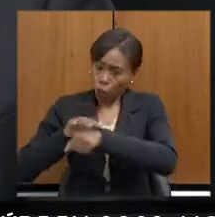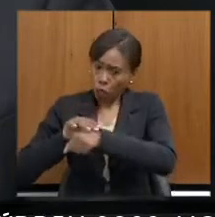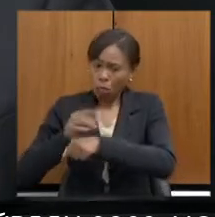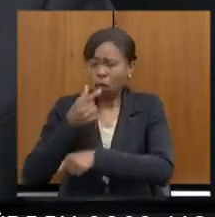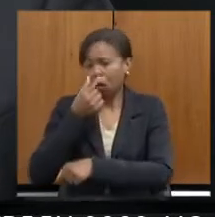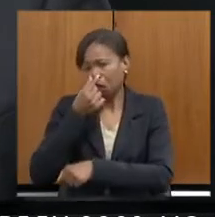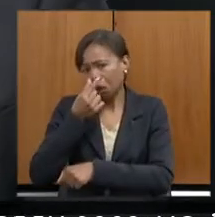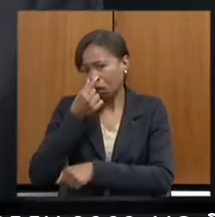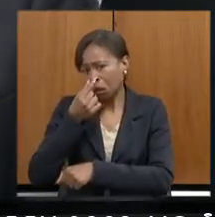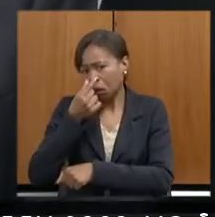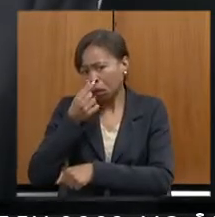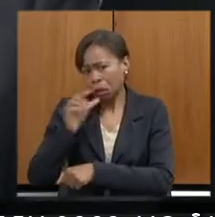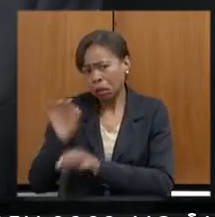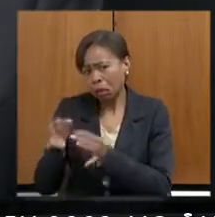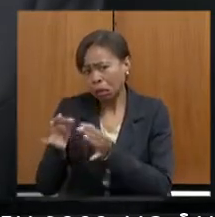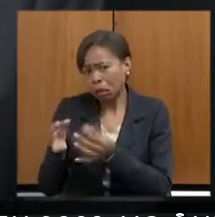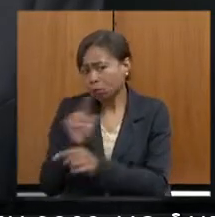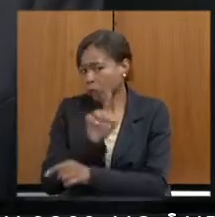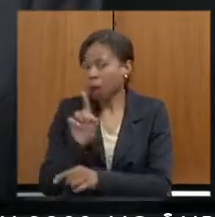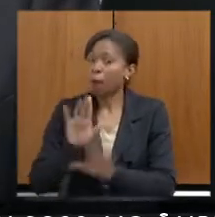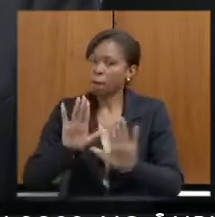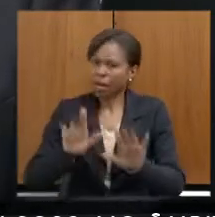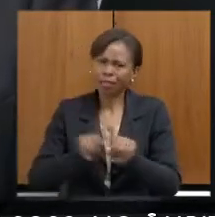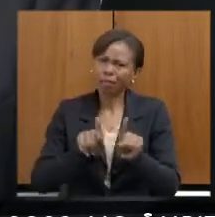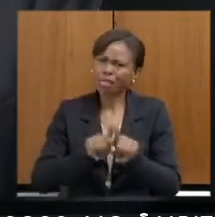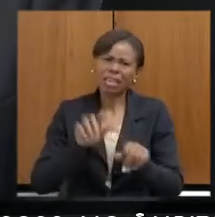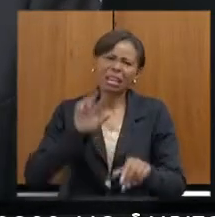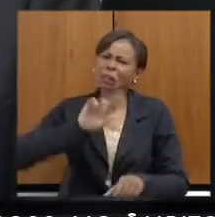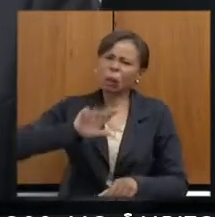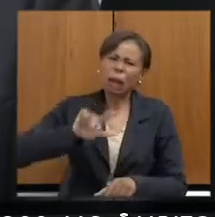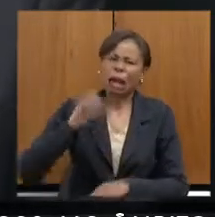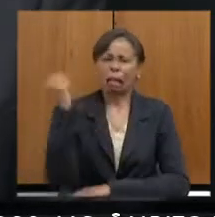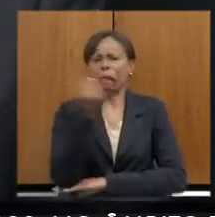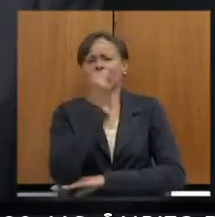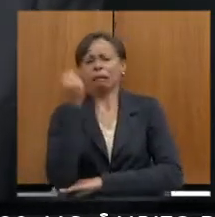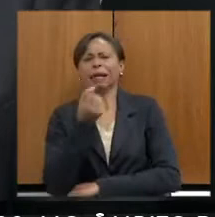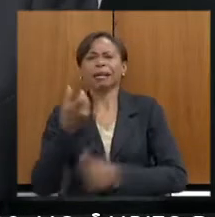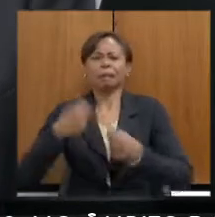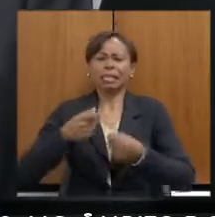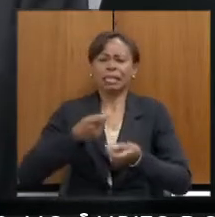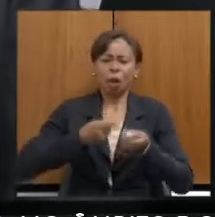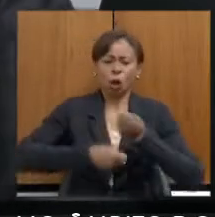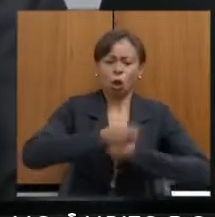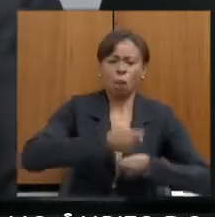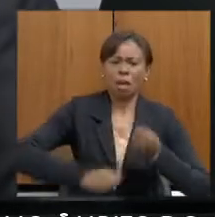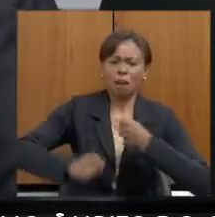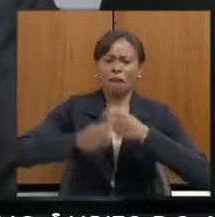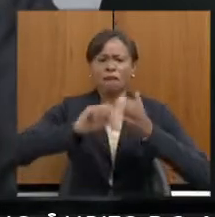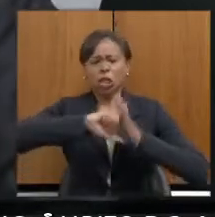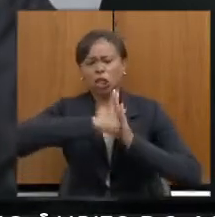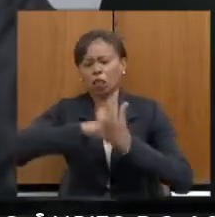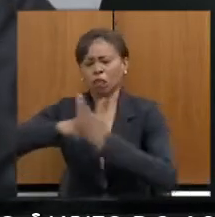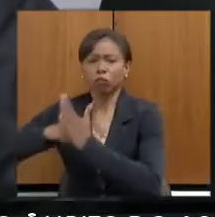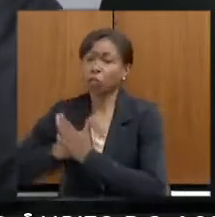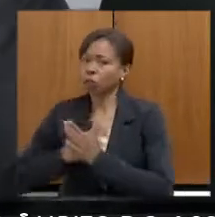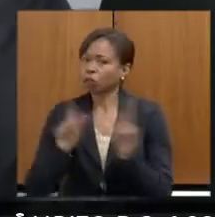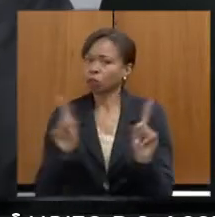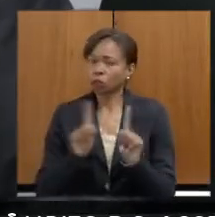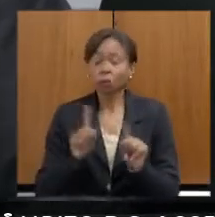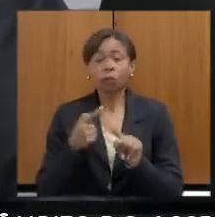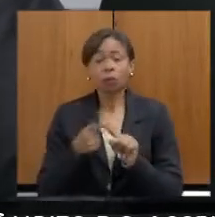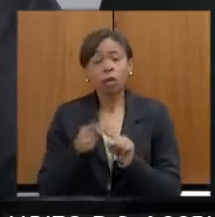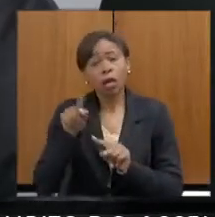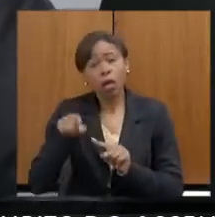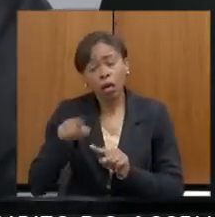que também não pode ser encarado como um pandemônio onde tem que se diz fechar economia fechar tudo deveria ser uma doença onde que a gente tinha